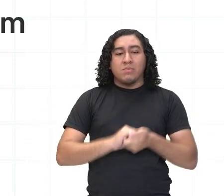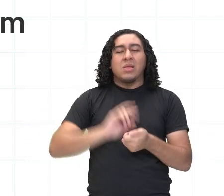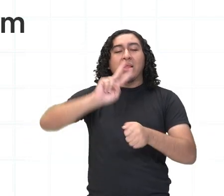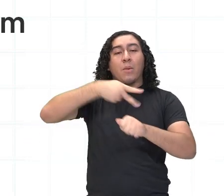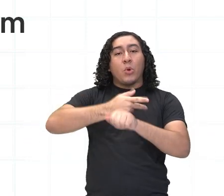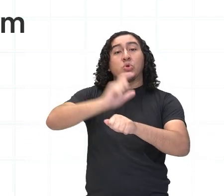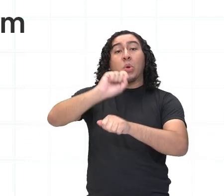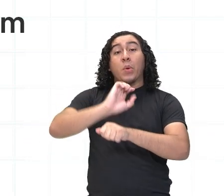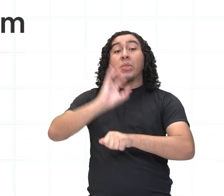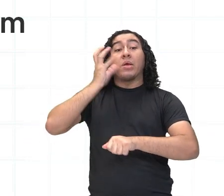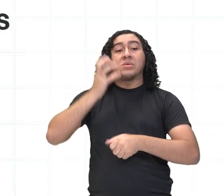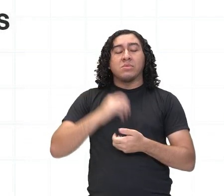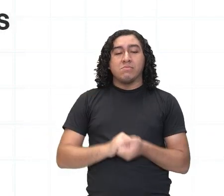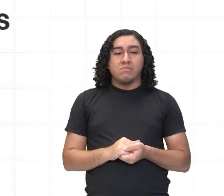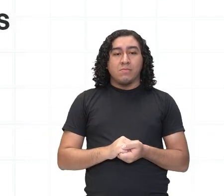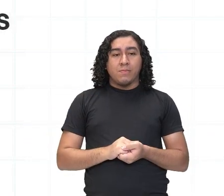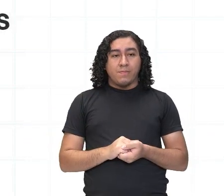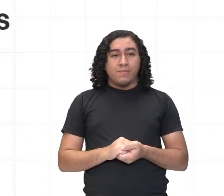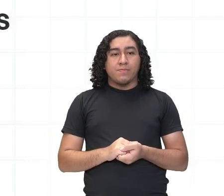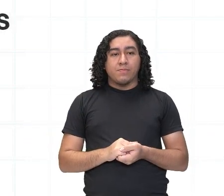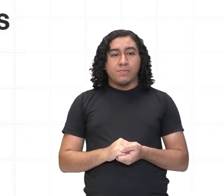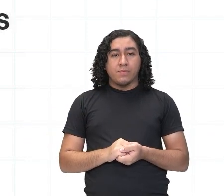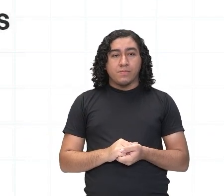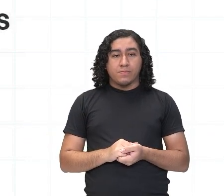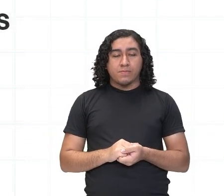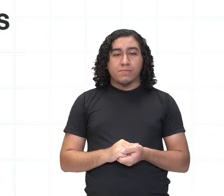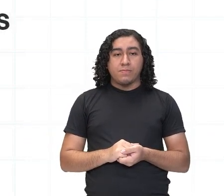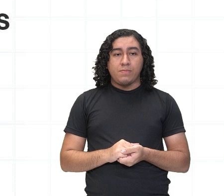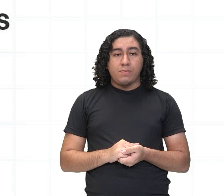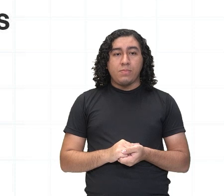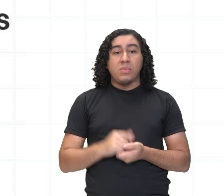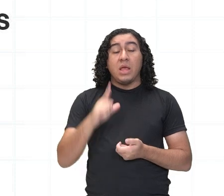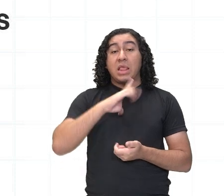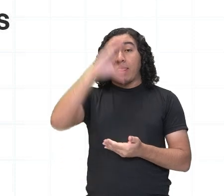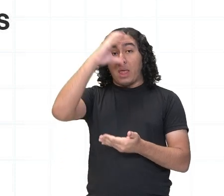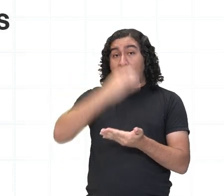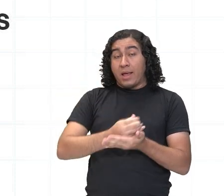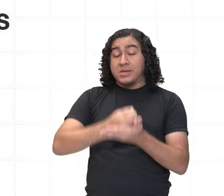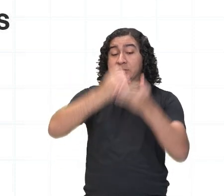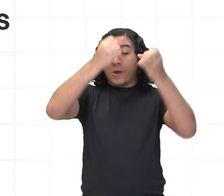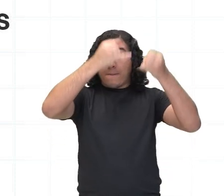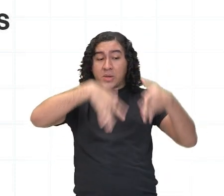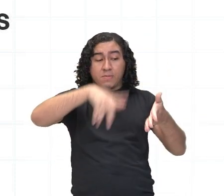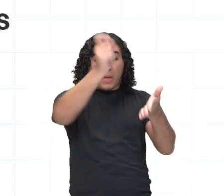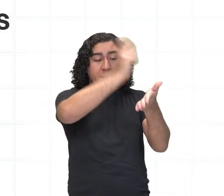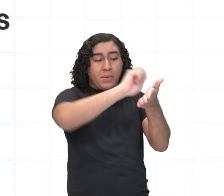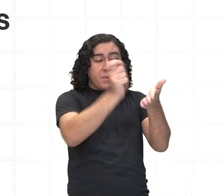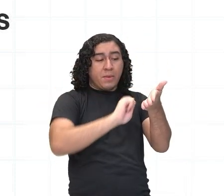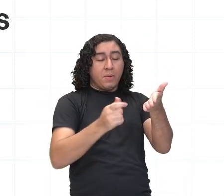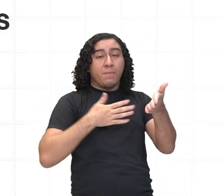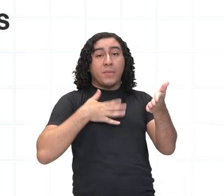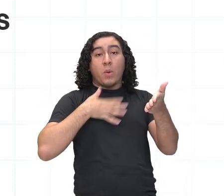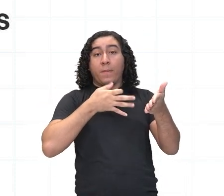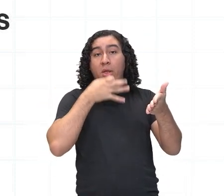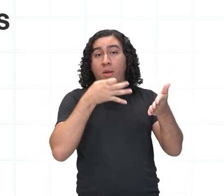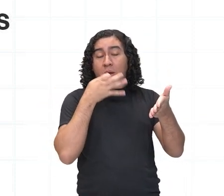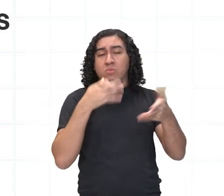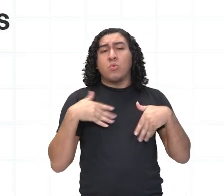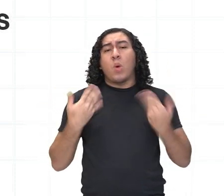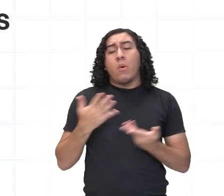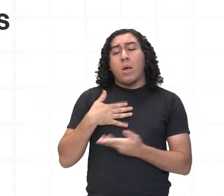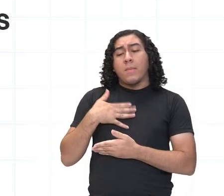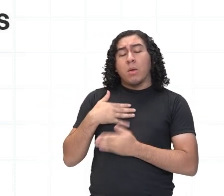quê? Eu elaboro, vamos lá, elaboro a tese, ou seja, o meu ponto de vista. Qual será a